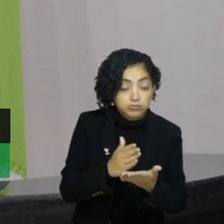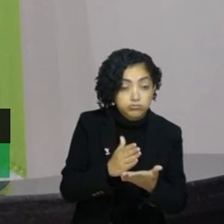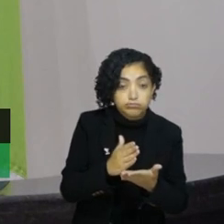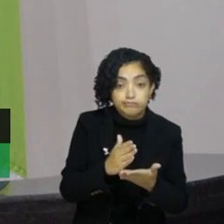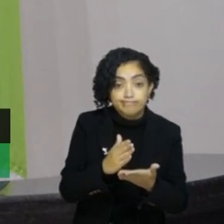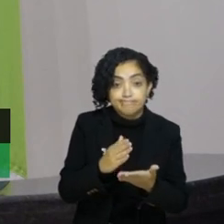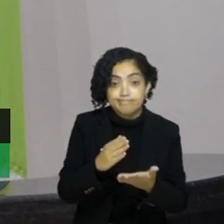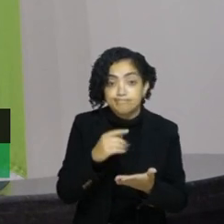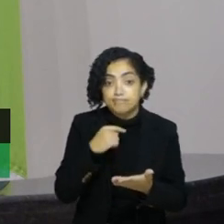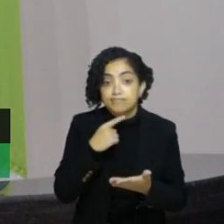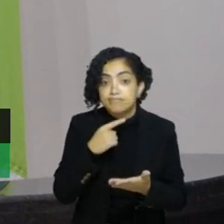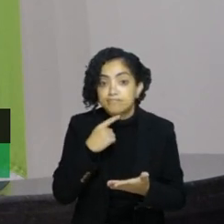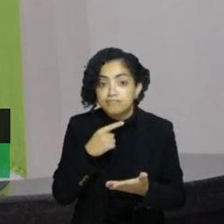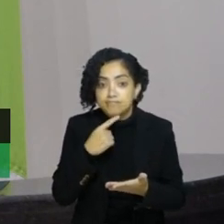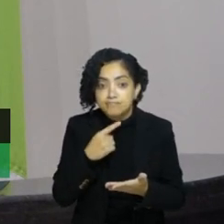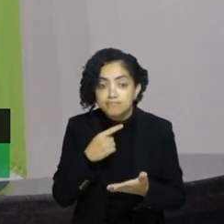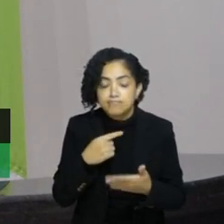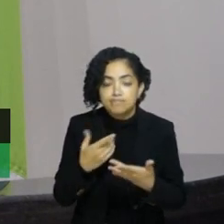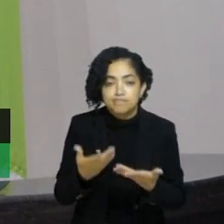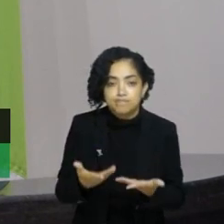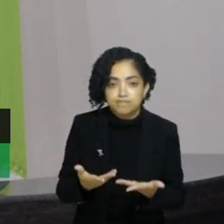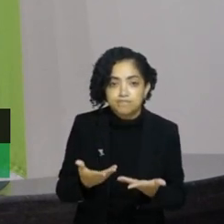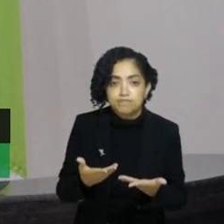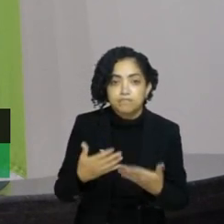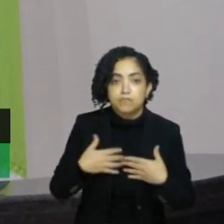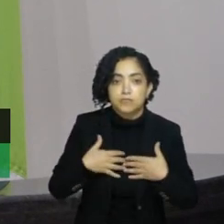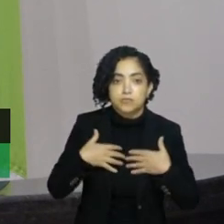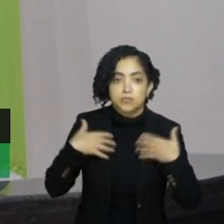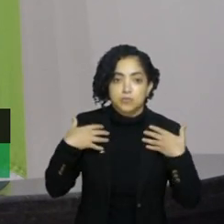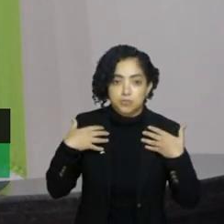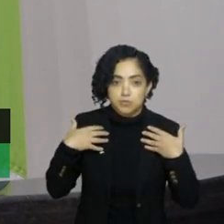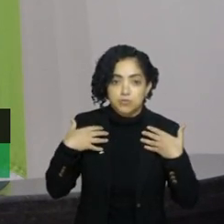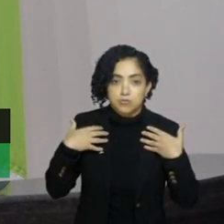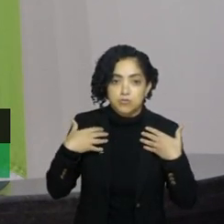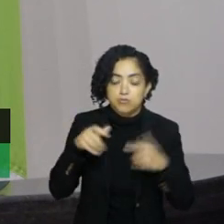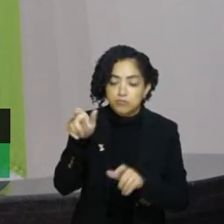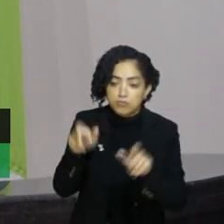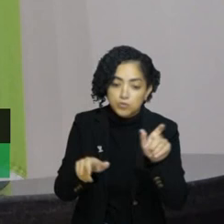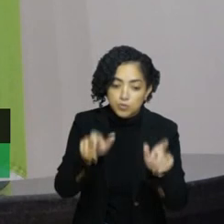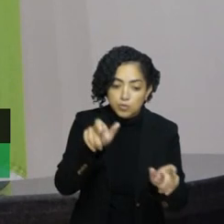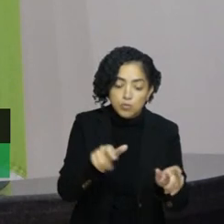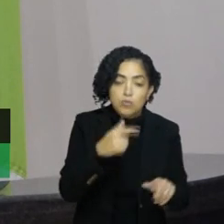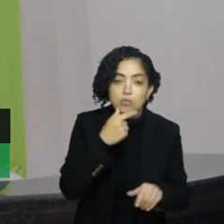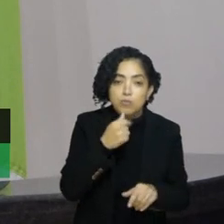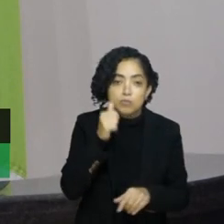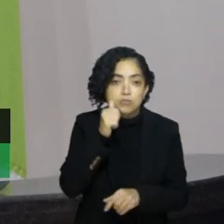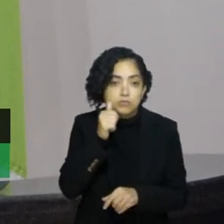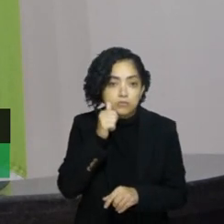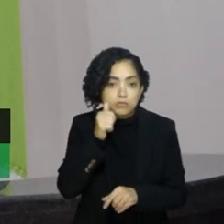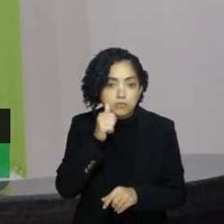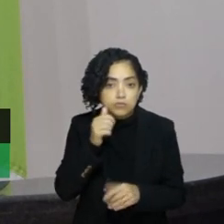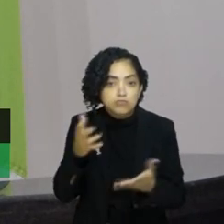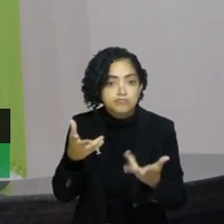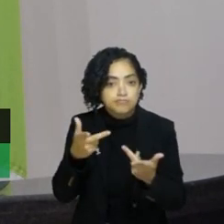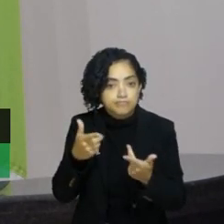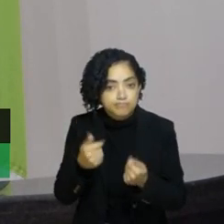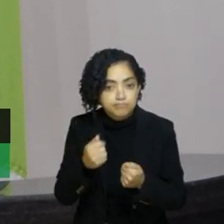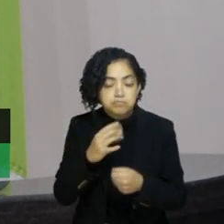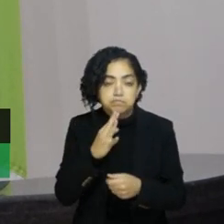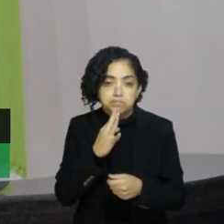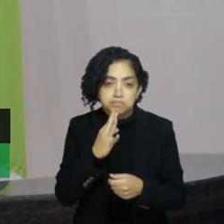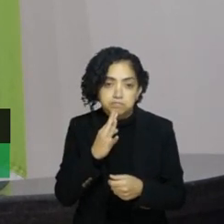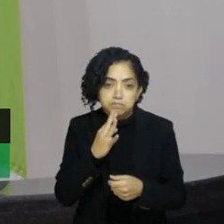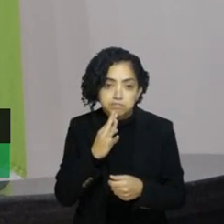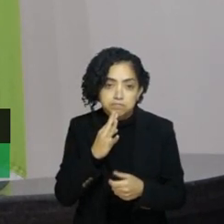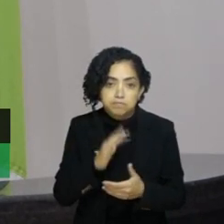Eu destaco aqui, por fim, a minha homenagem a homens e mulheres extraordinários que eu tive o privilégio de conhecer nesses